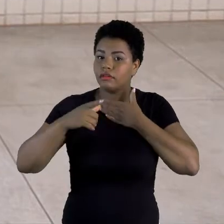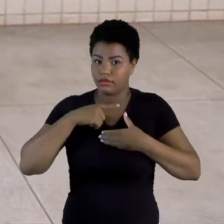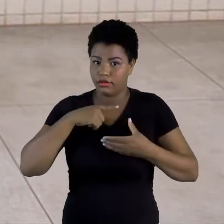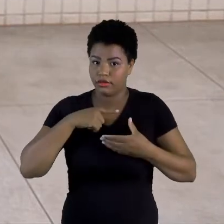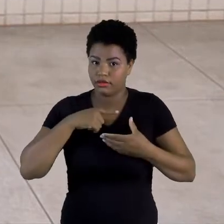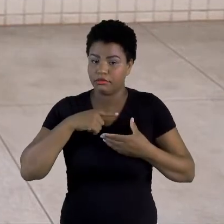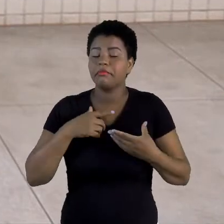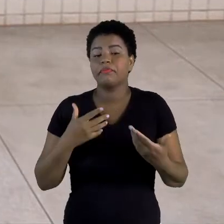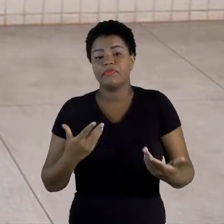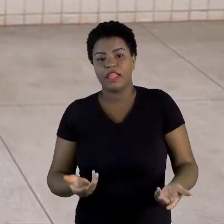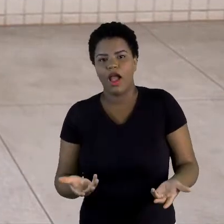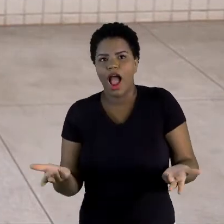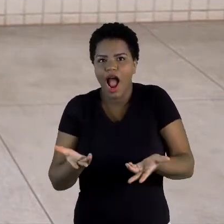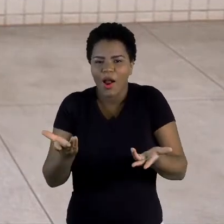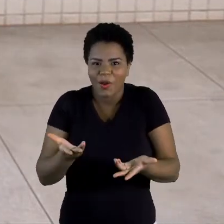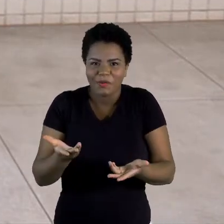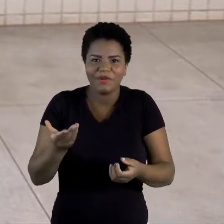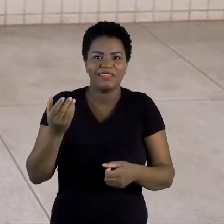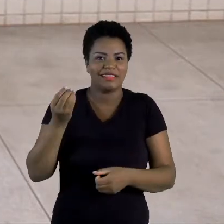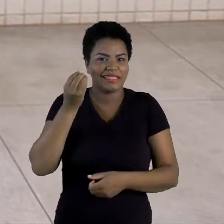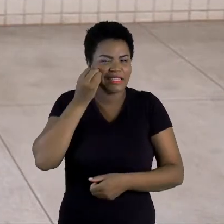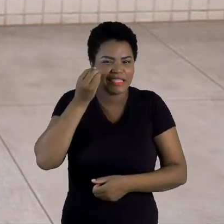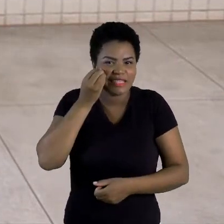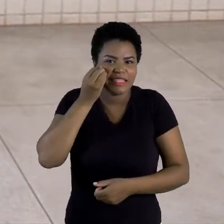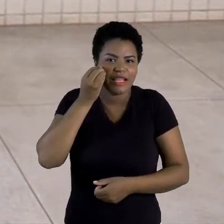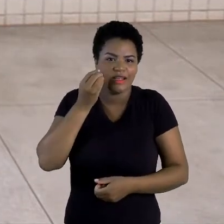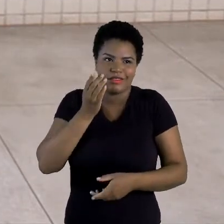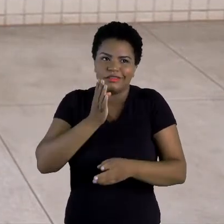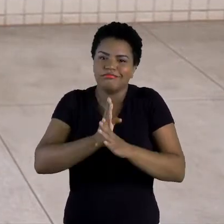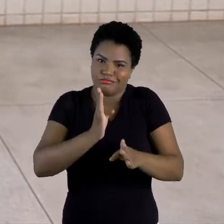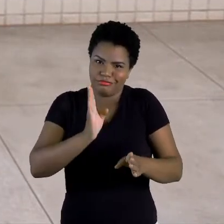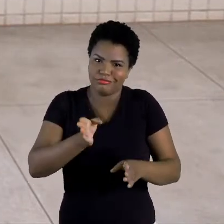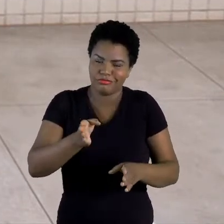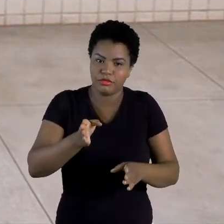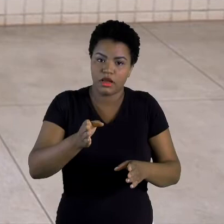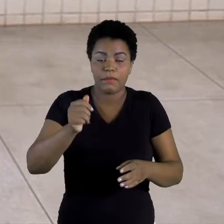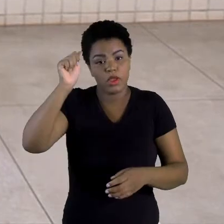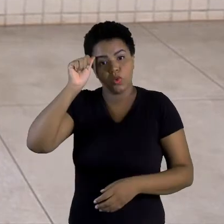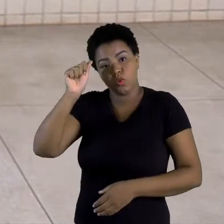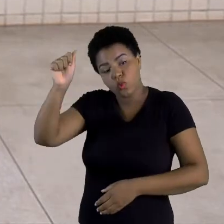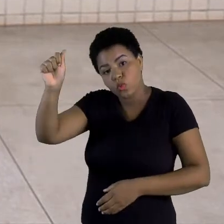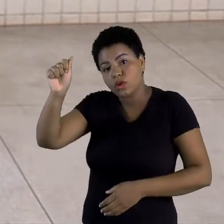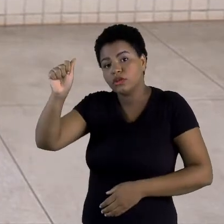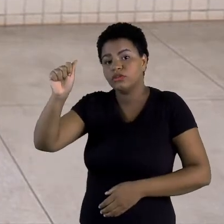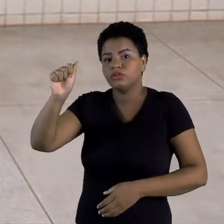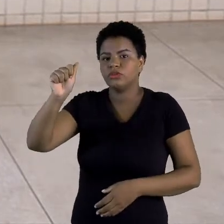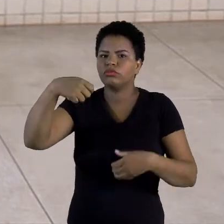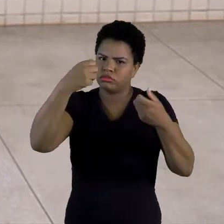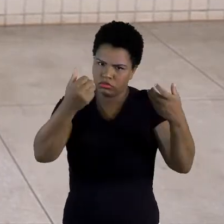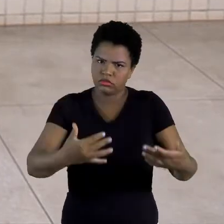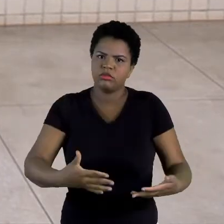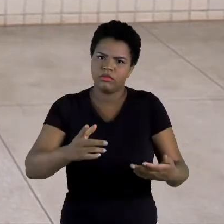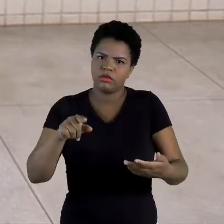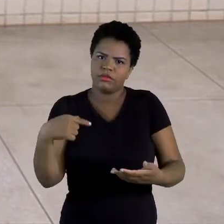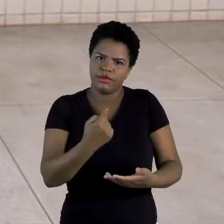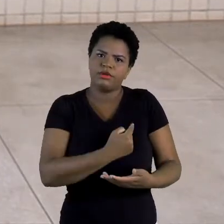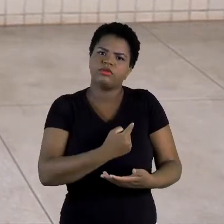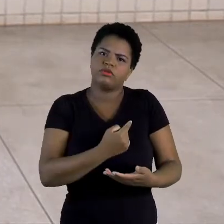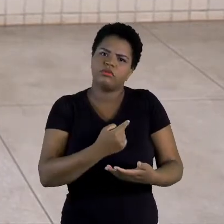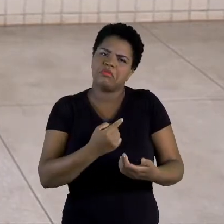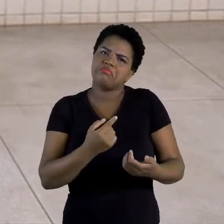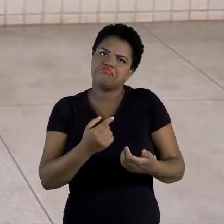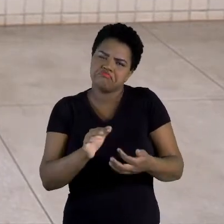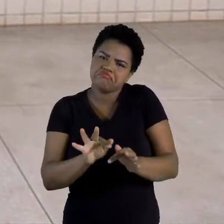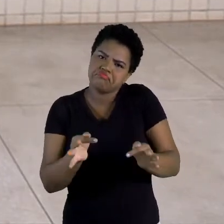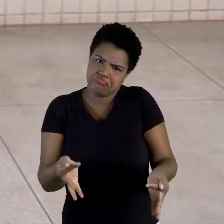já que descobrimos, já vimos. Mas tem um autor também que ele dá uma explicação pra gente assim um pouco razoável.